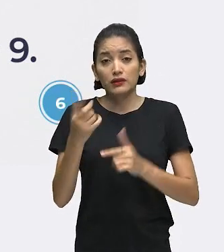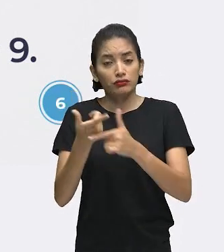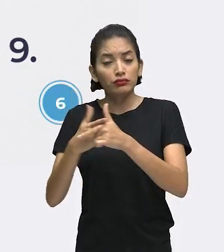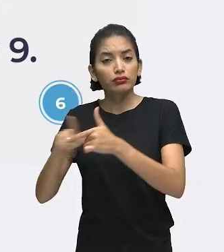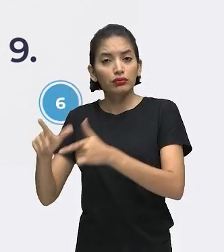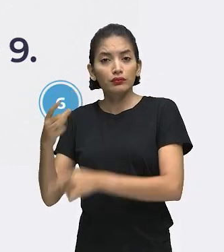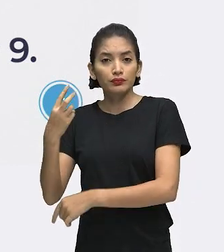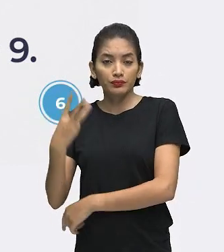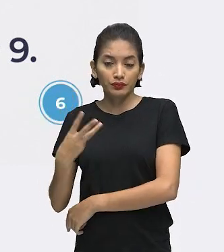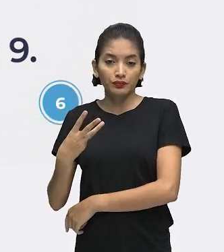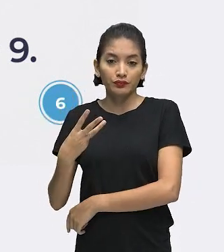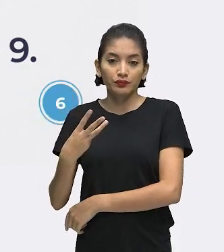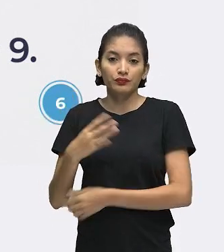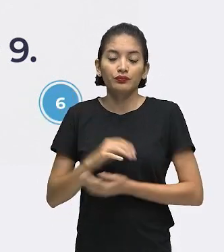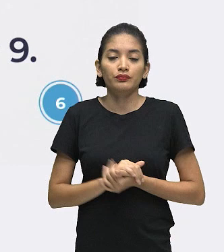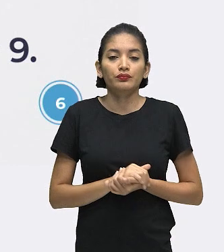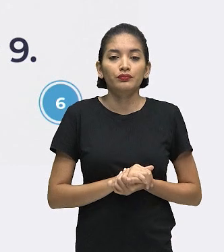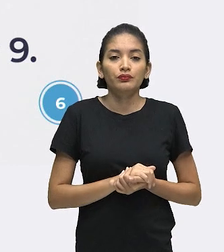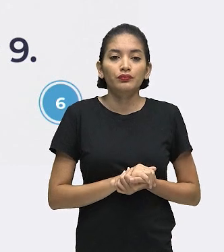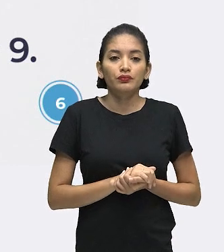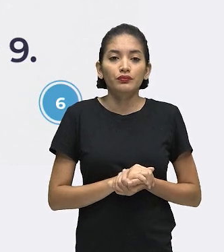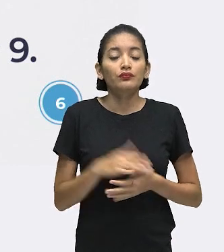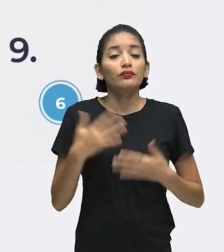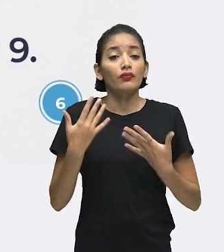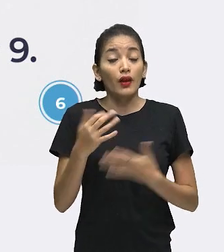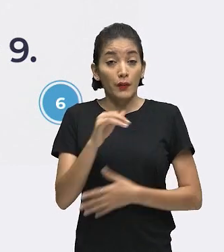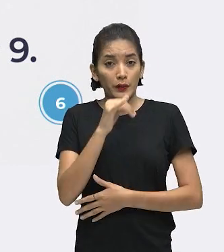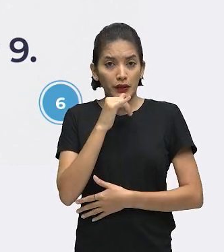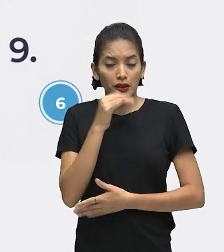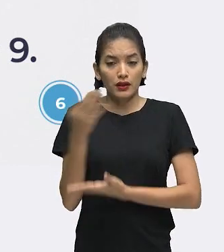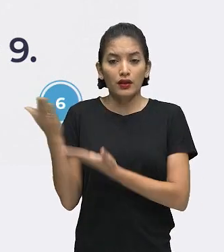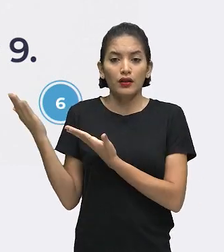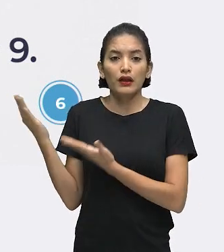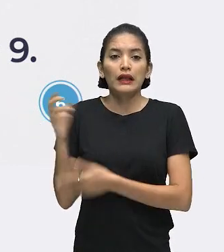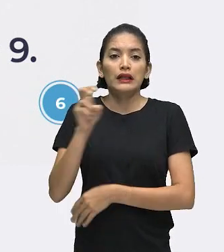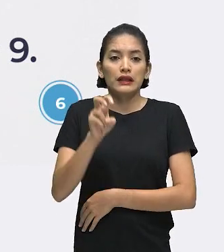por 3. A gente tem aqui o exemplo